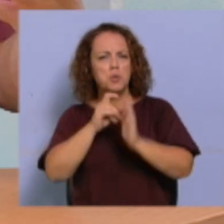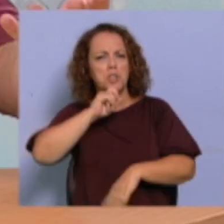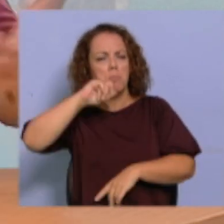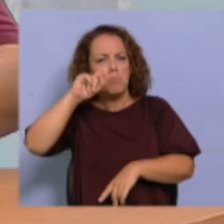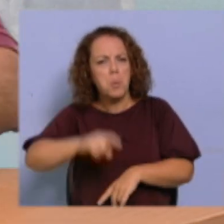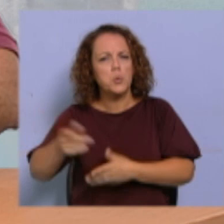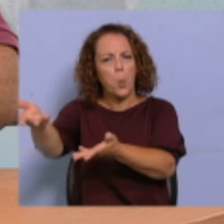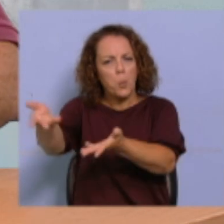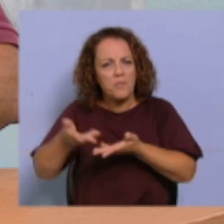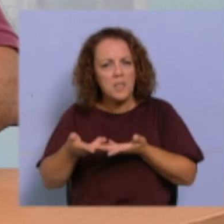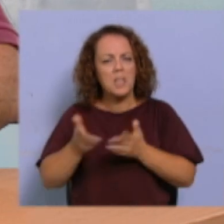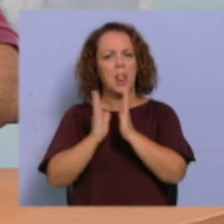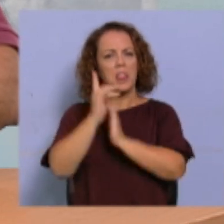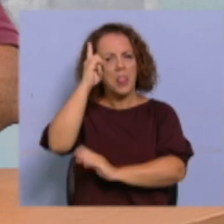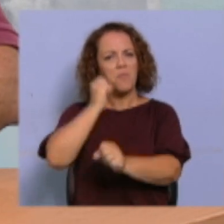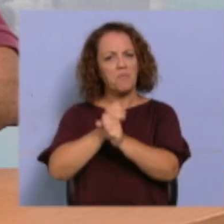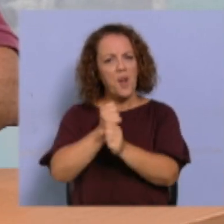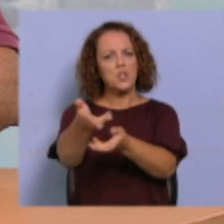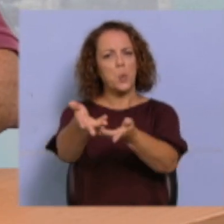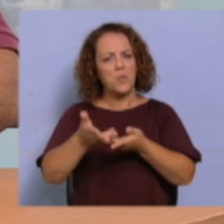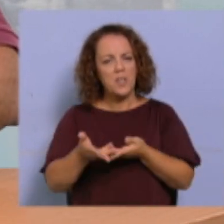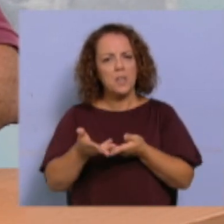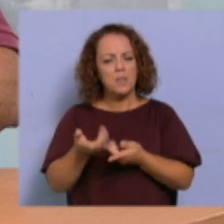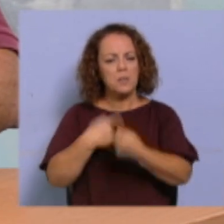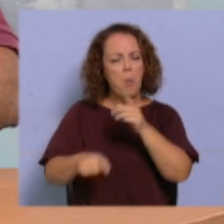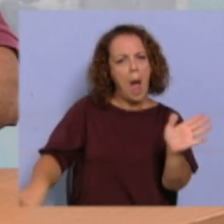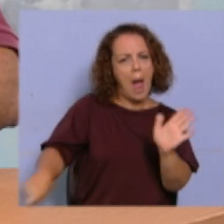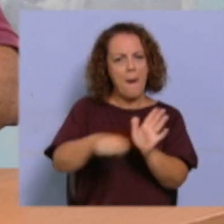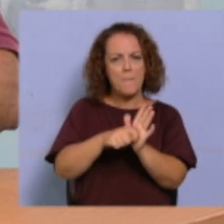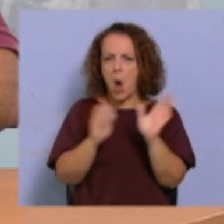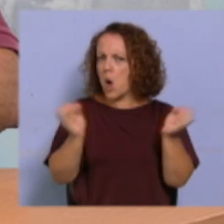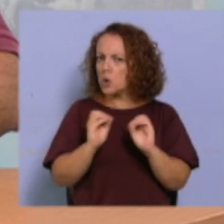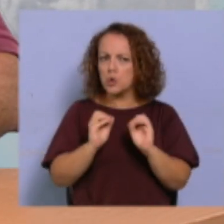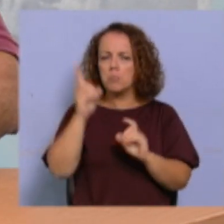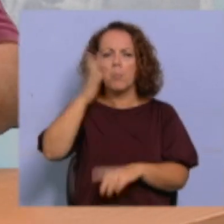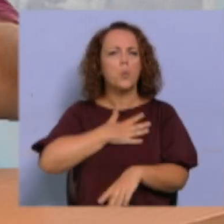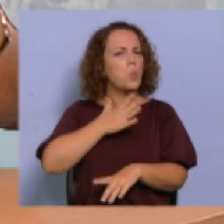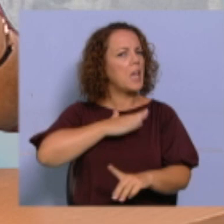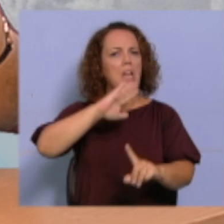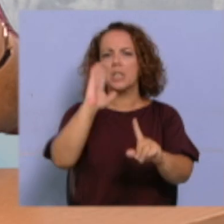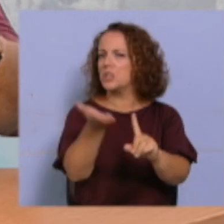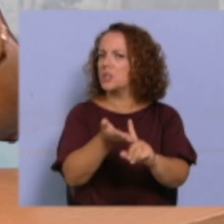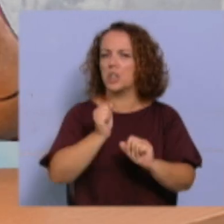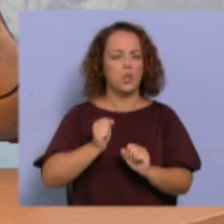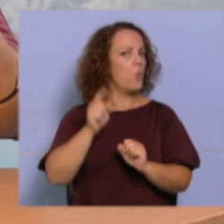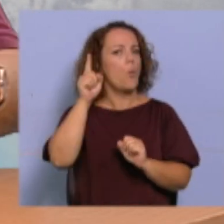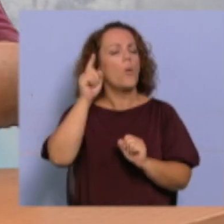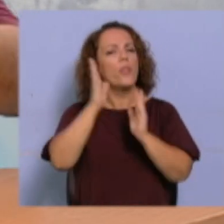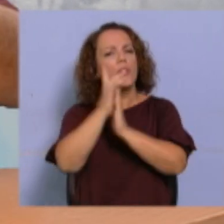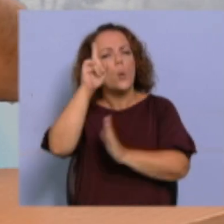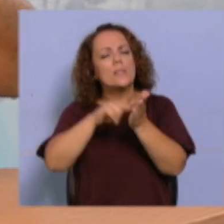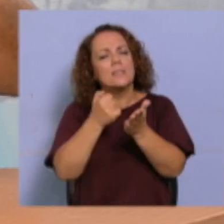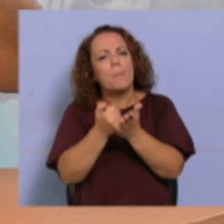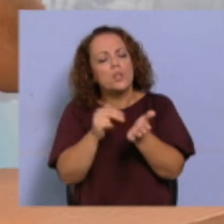Deus faça convites, que Deus não ameace, que Deus não queira o castigo, que Deus esteja sempre à espera